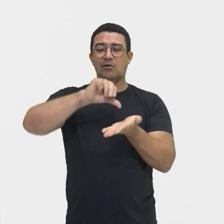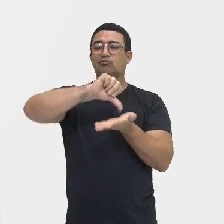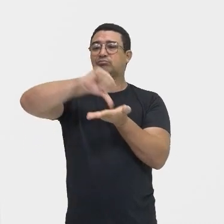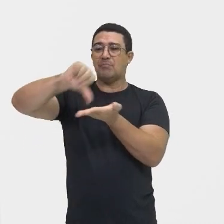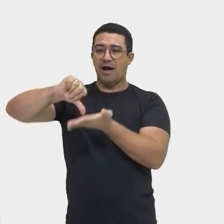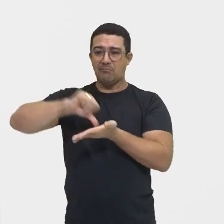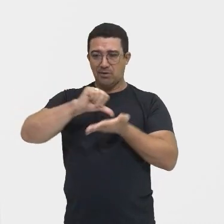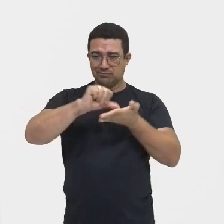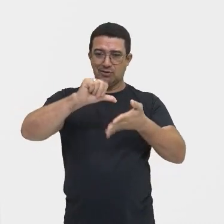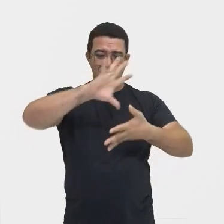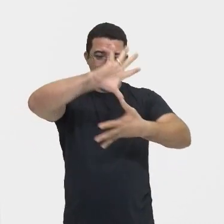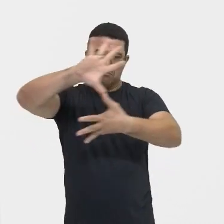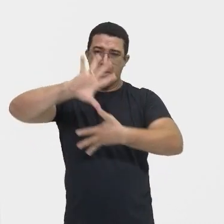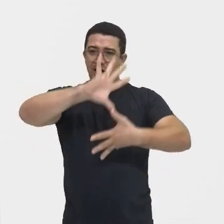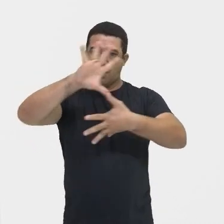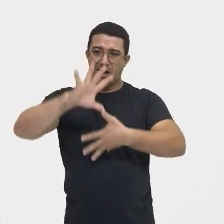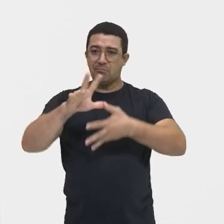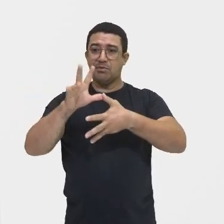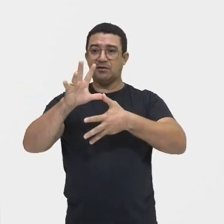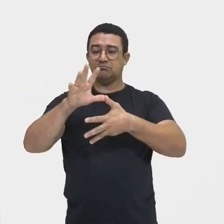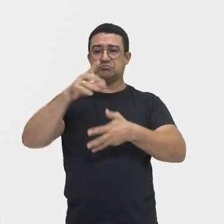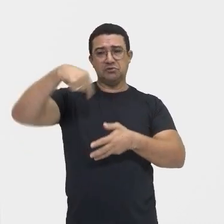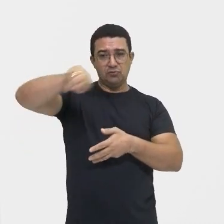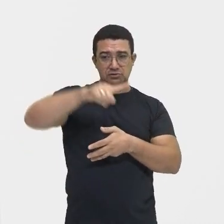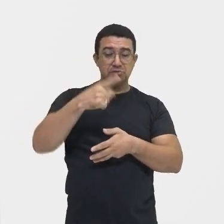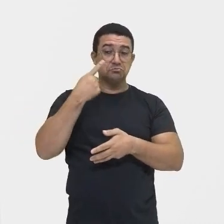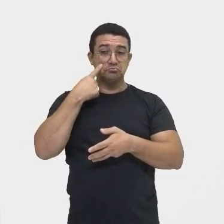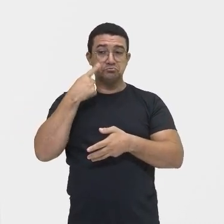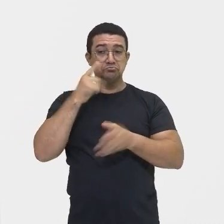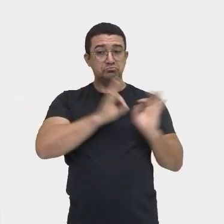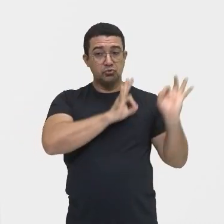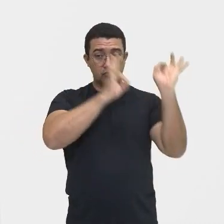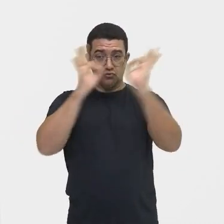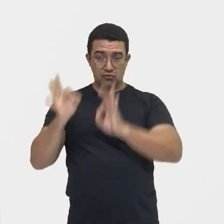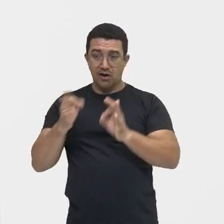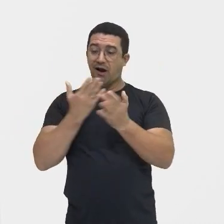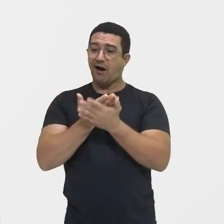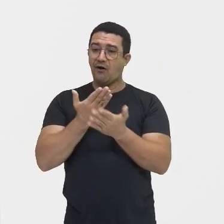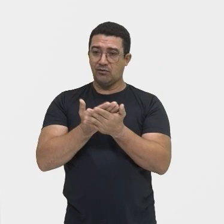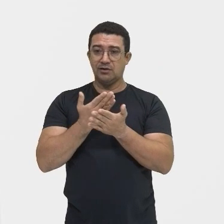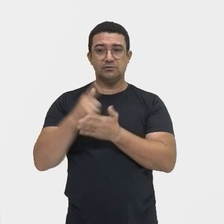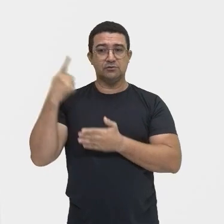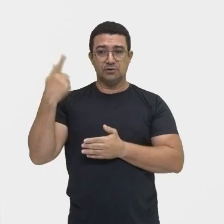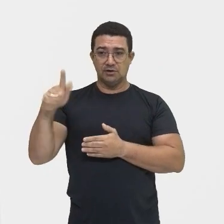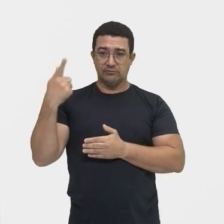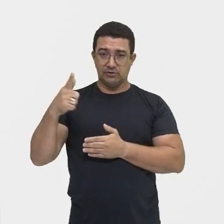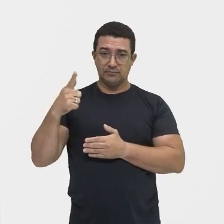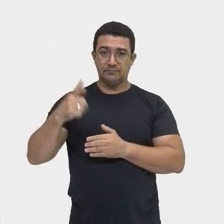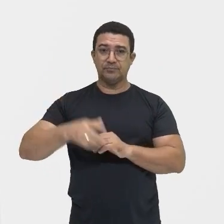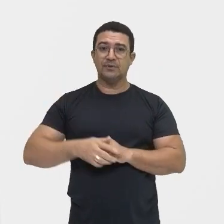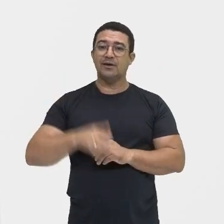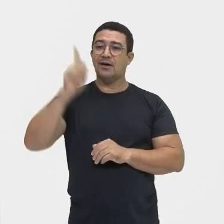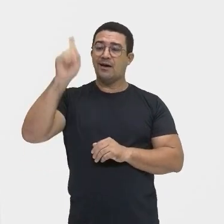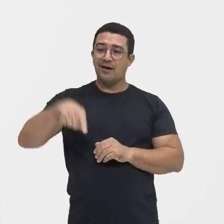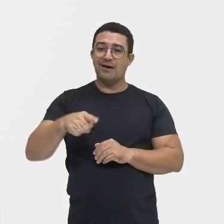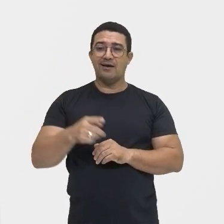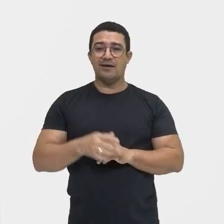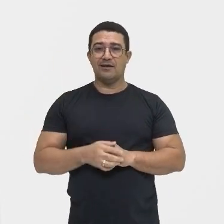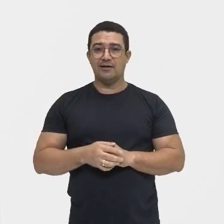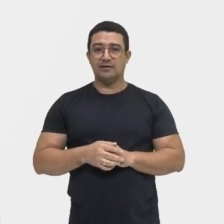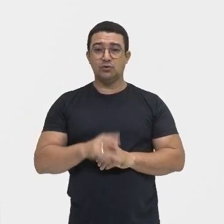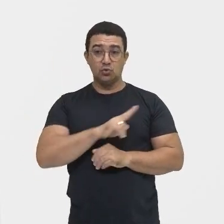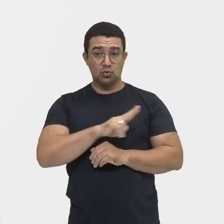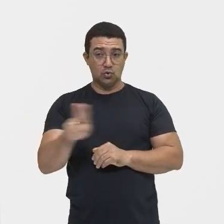temático. Então, os mapas que vocês vão ver aqui durante as aulas de geografia, eles são denominados, eles